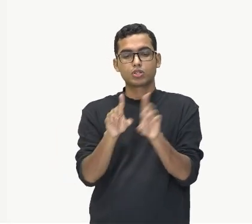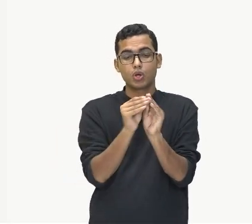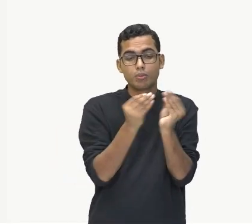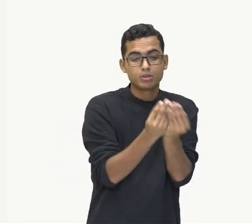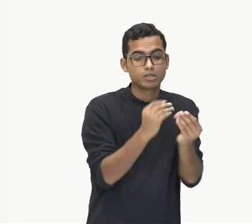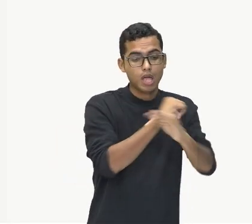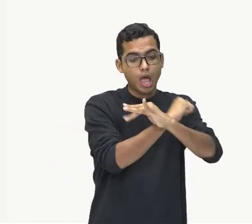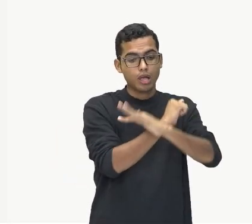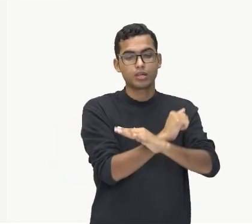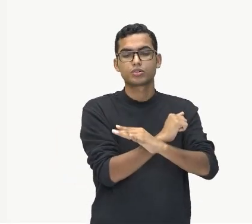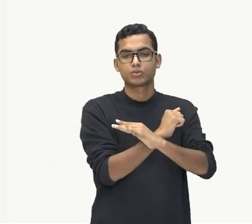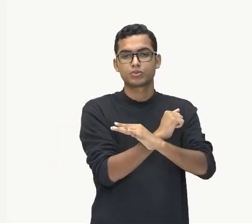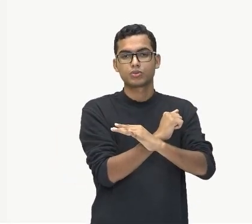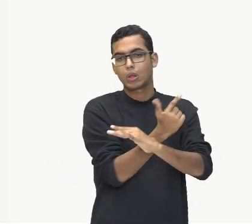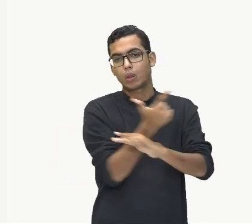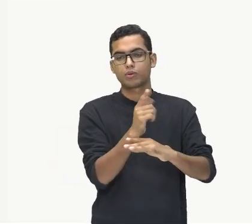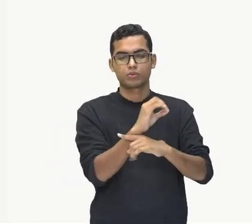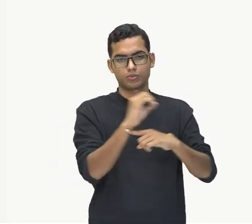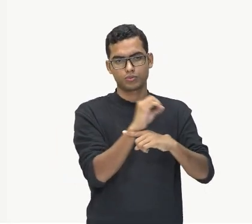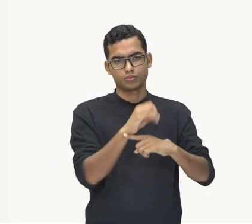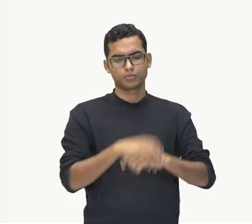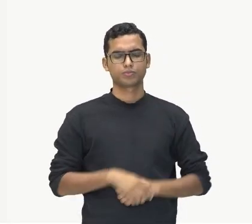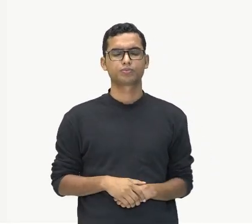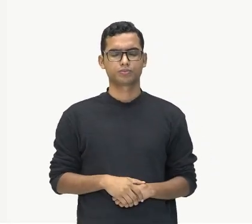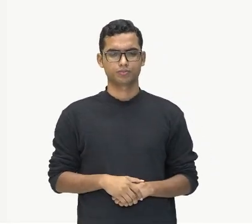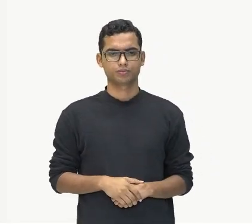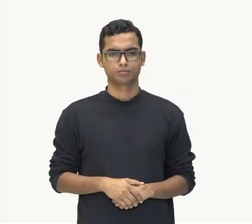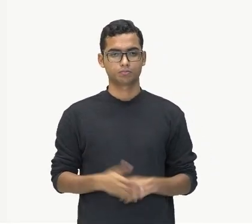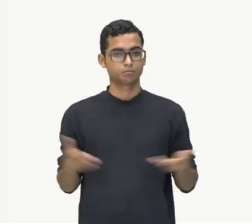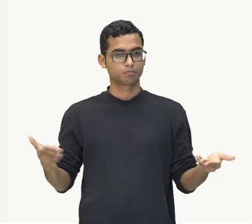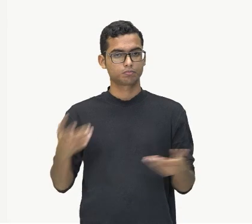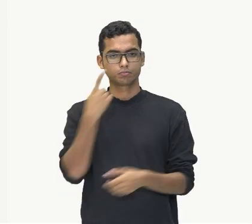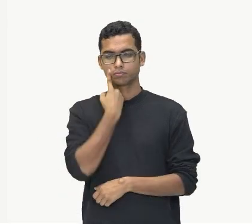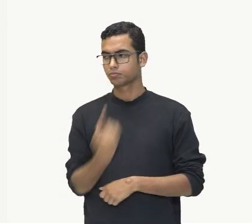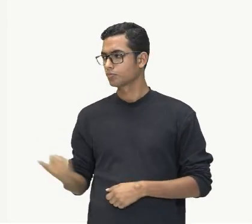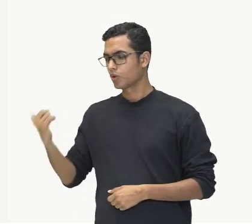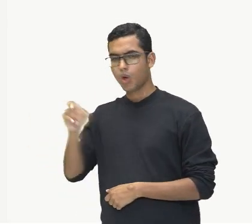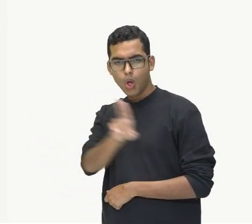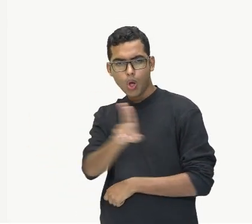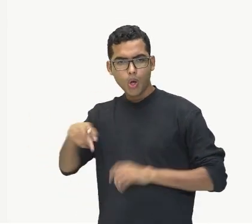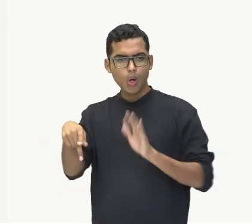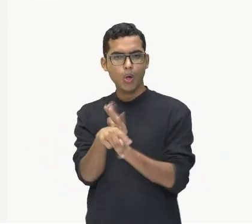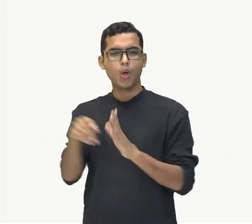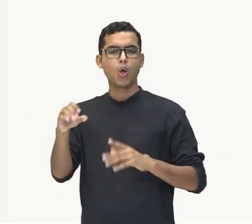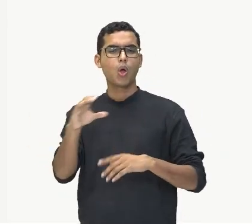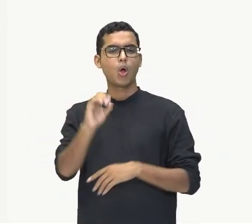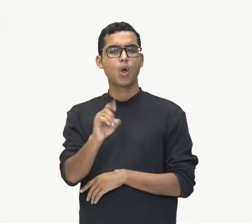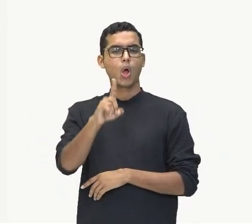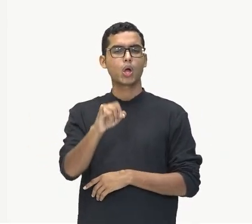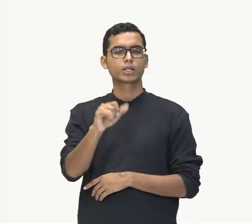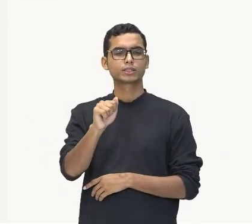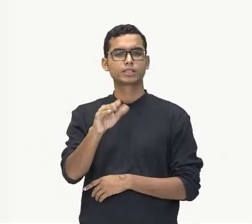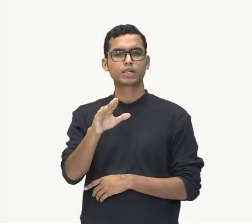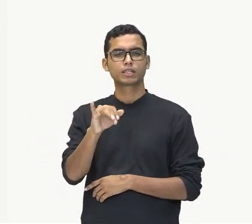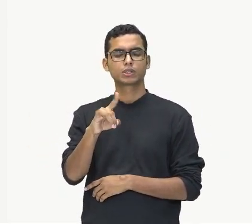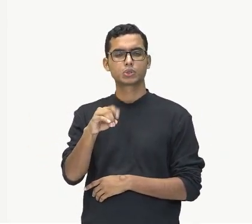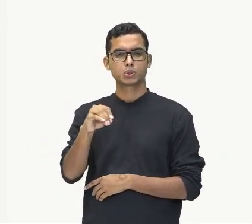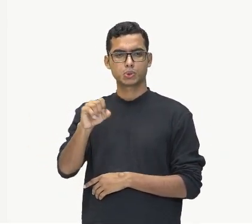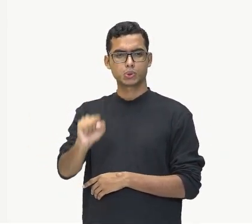vai para a nomenclatura de oxiácidos.